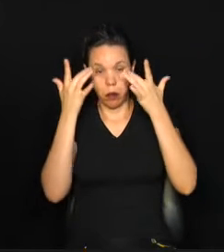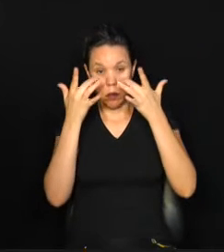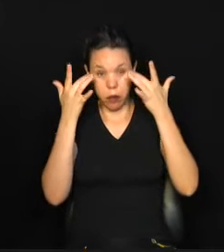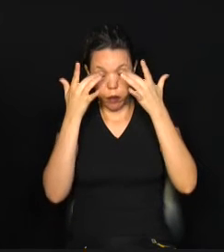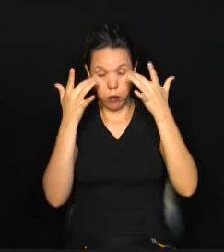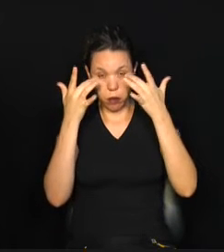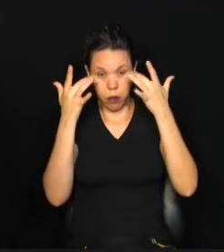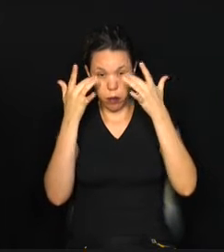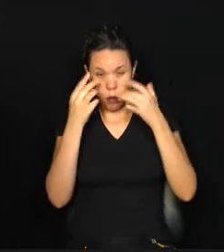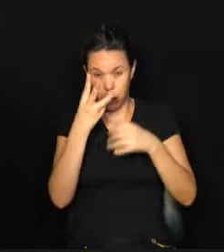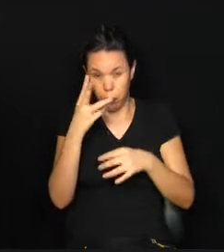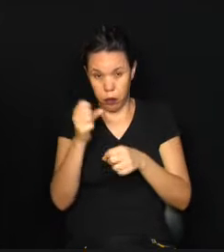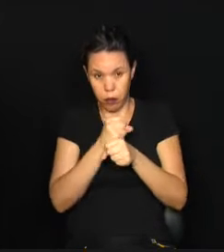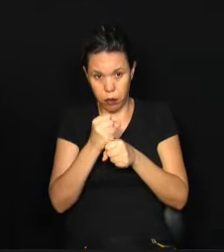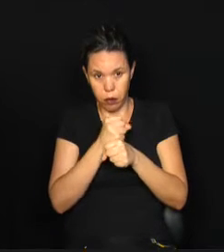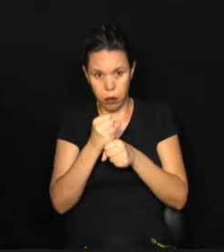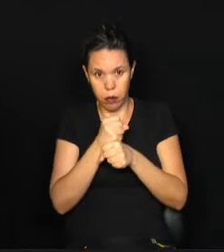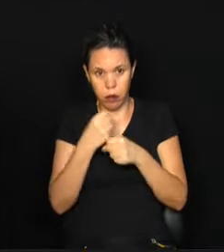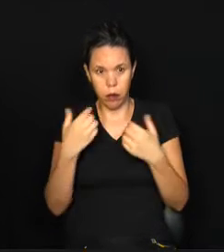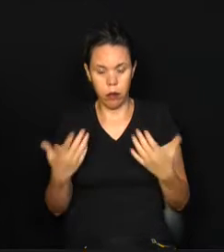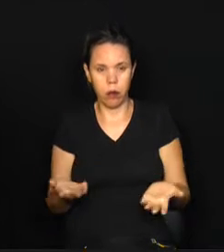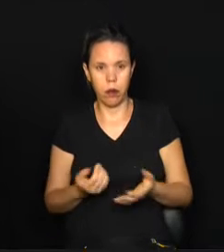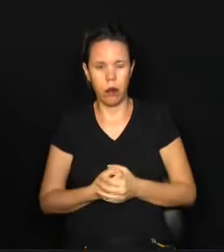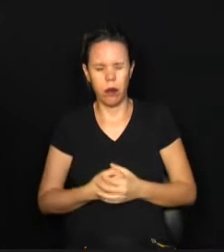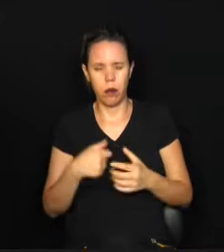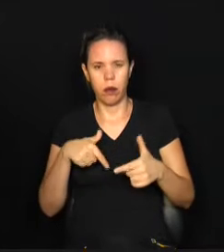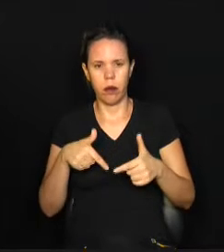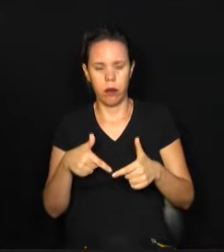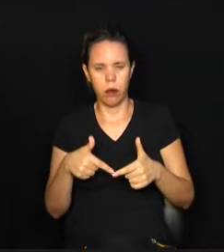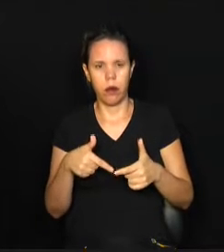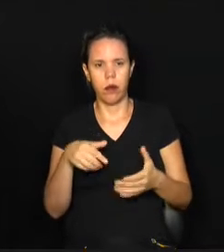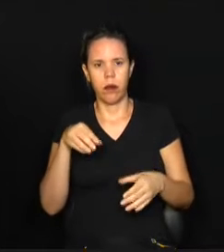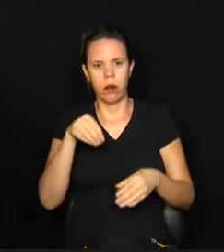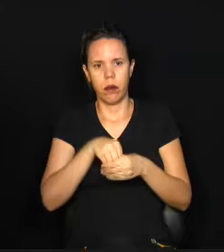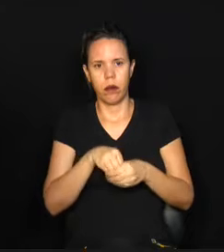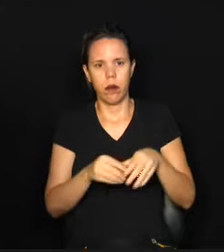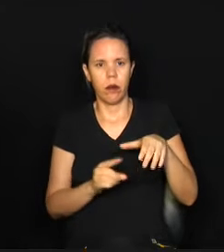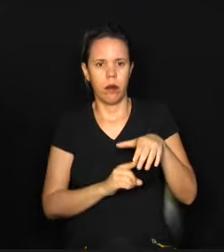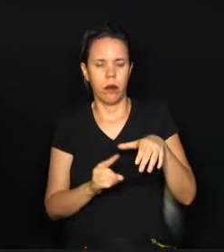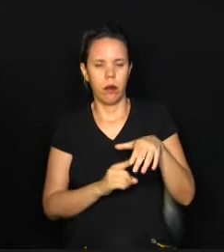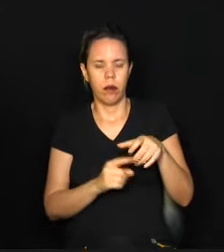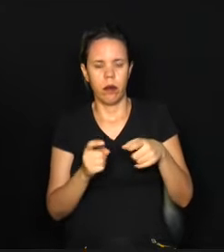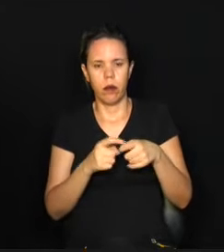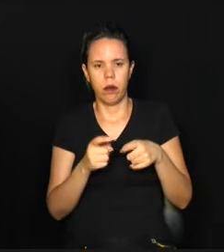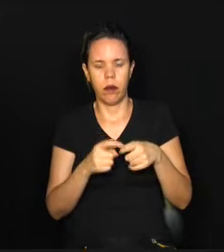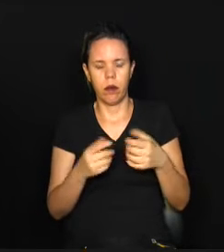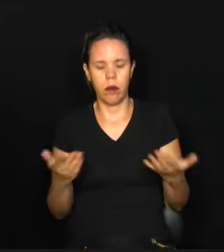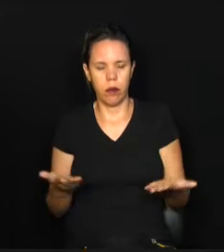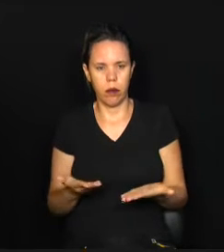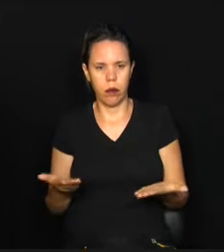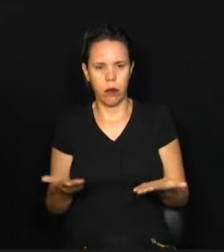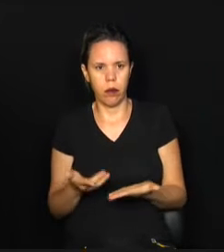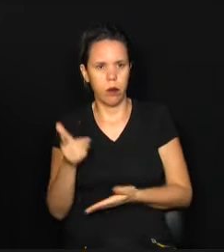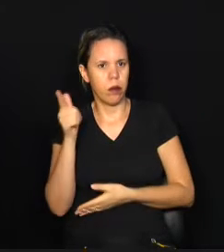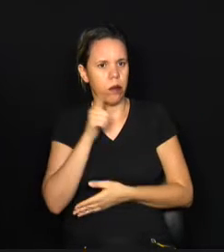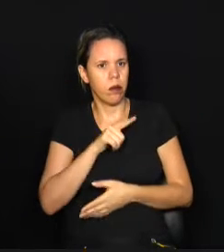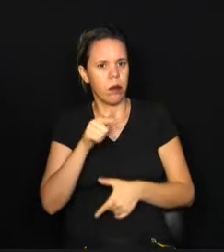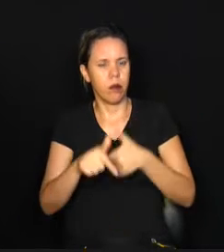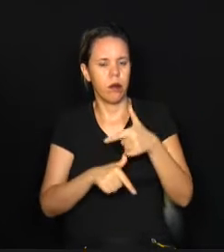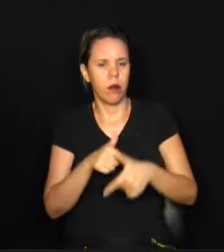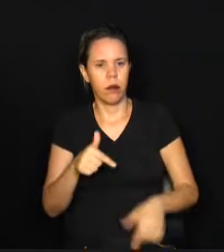de 30 anos e trabalhei dentro de consultório médico, e hoje eu consigo